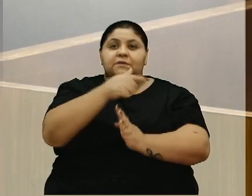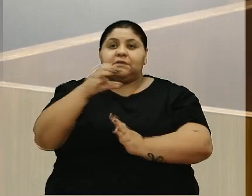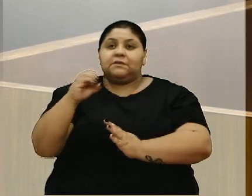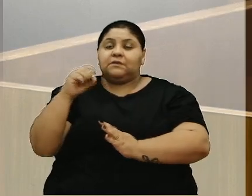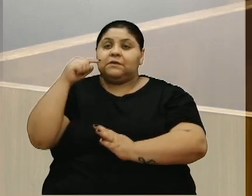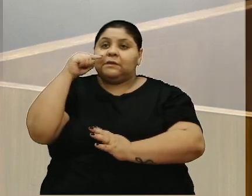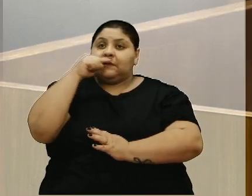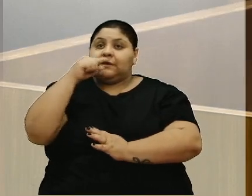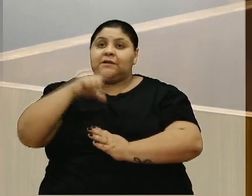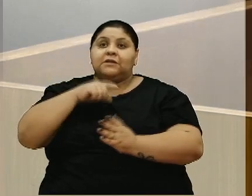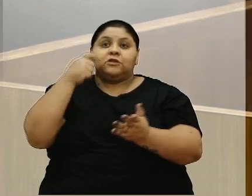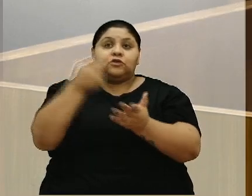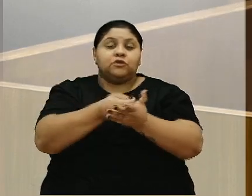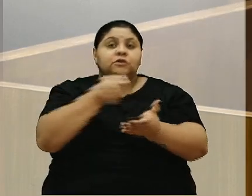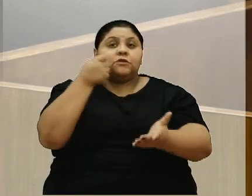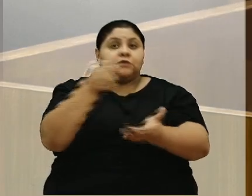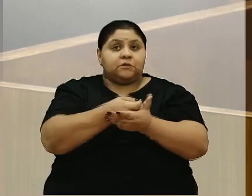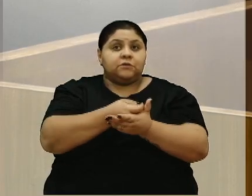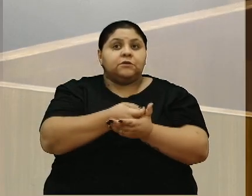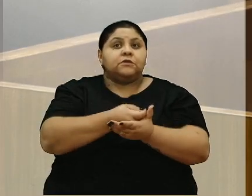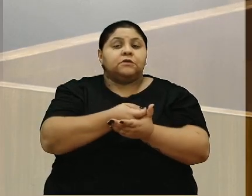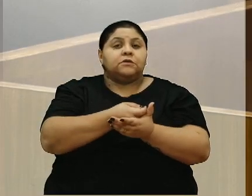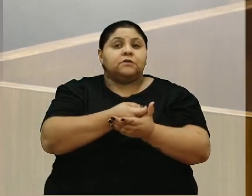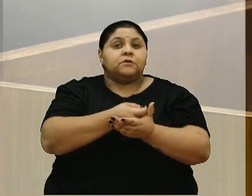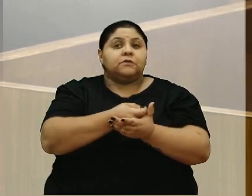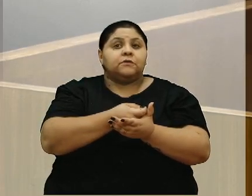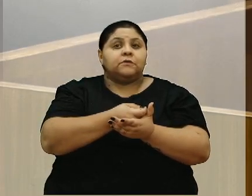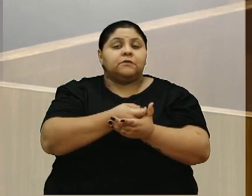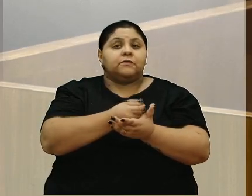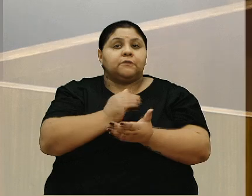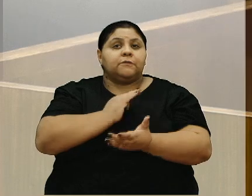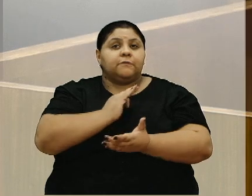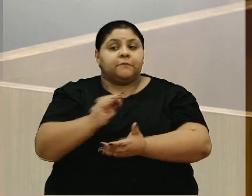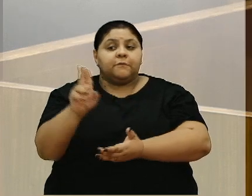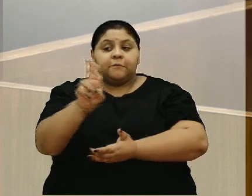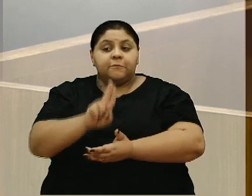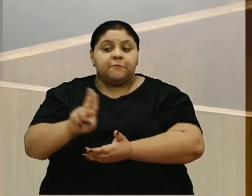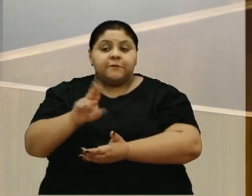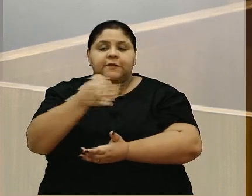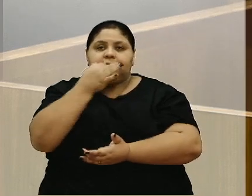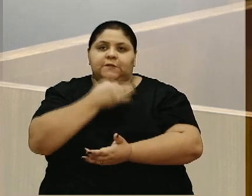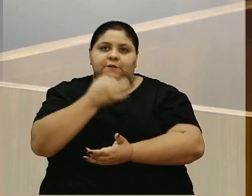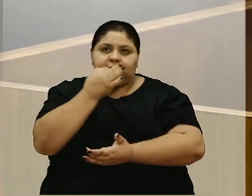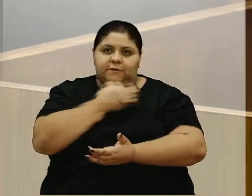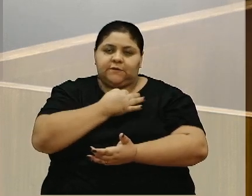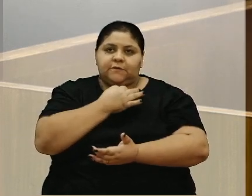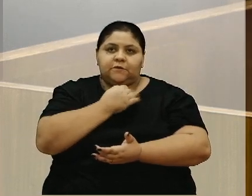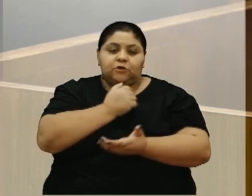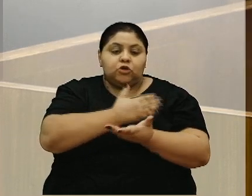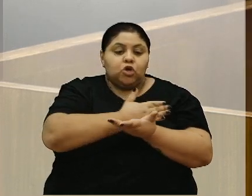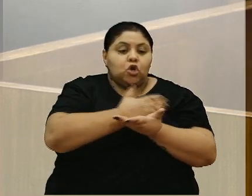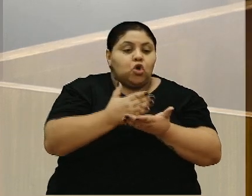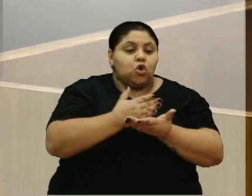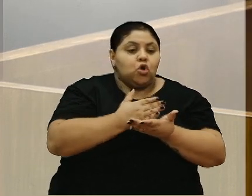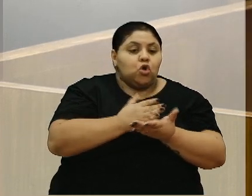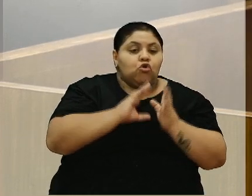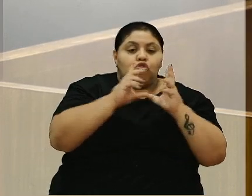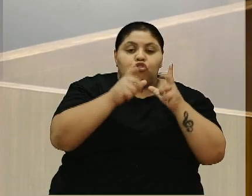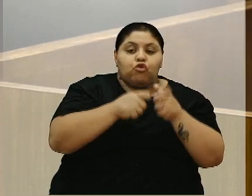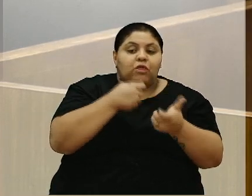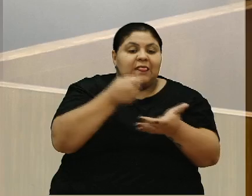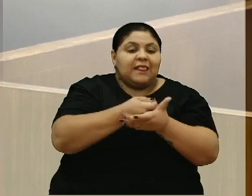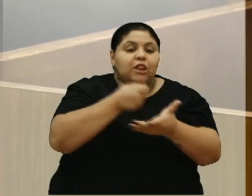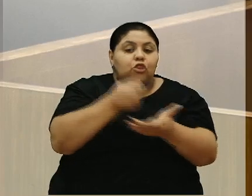que tinha a luta fundação ou federalização da Universidade de Caxias do Sul. Foi aí que se desenhou toda a luta por uma